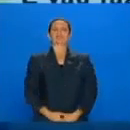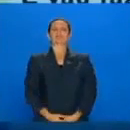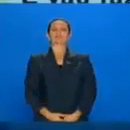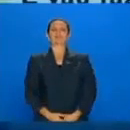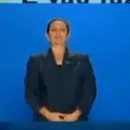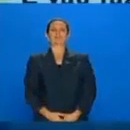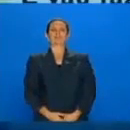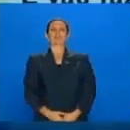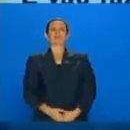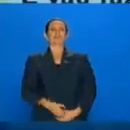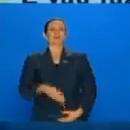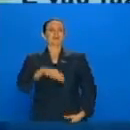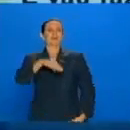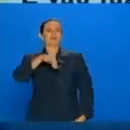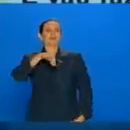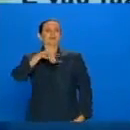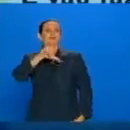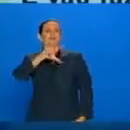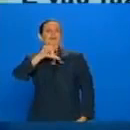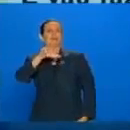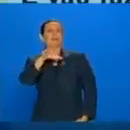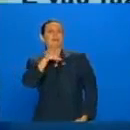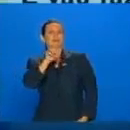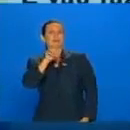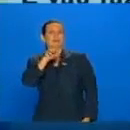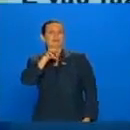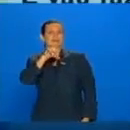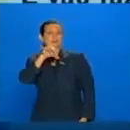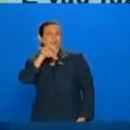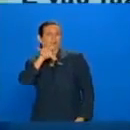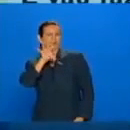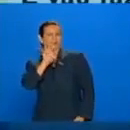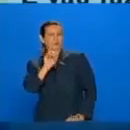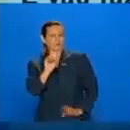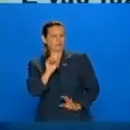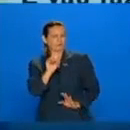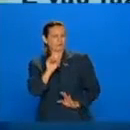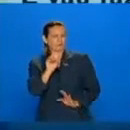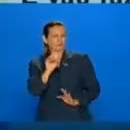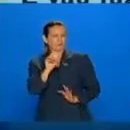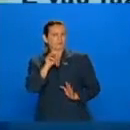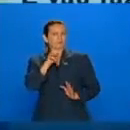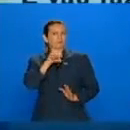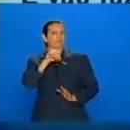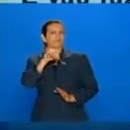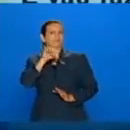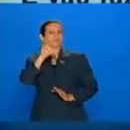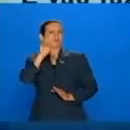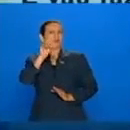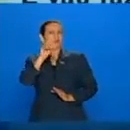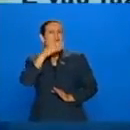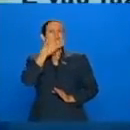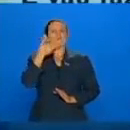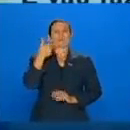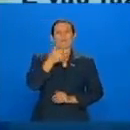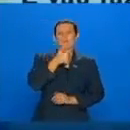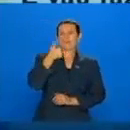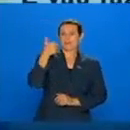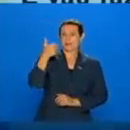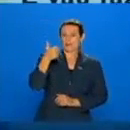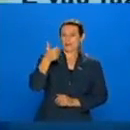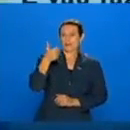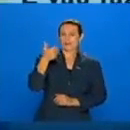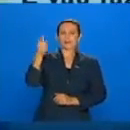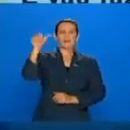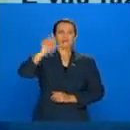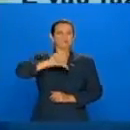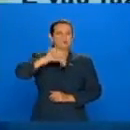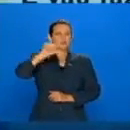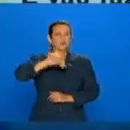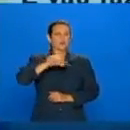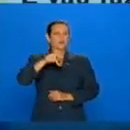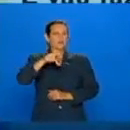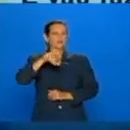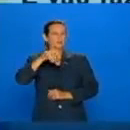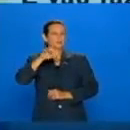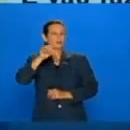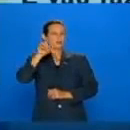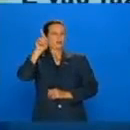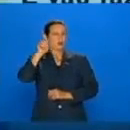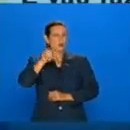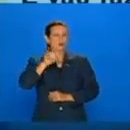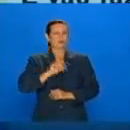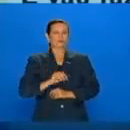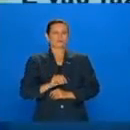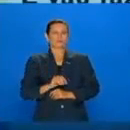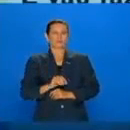Para dizerem milho, dizem mio. Para melhor, dizem mió. Para pior, pió. Para telha, dizem